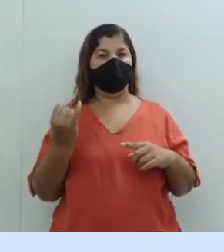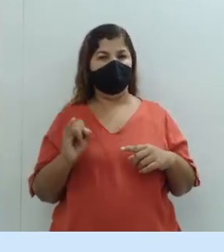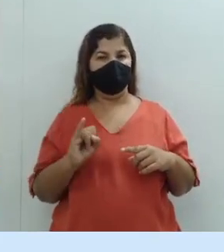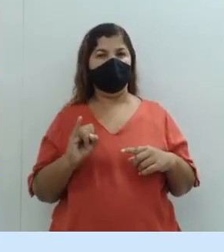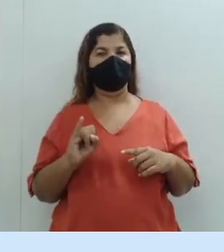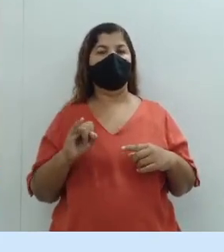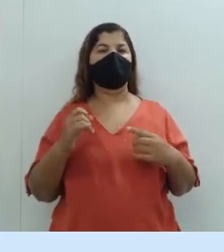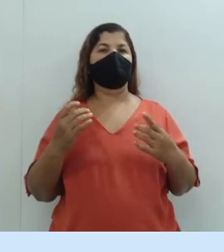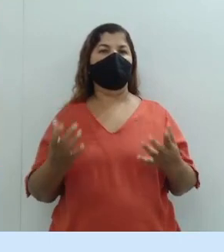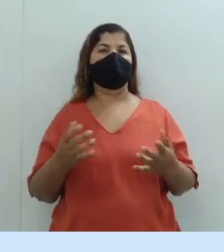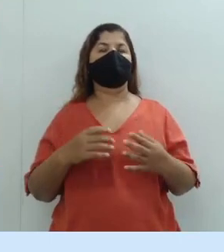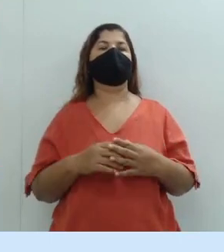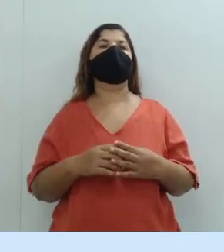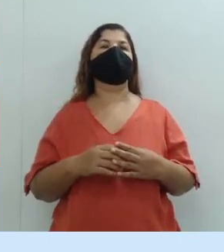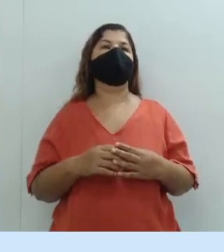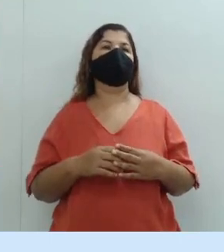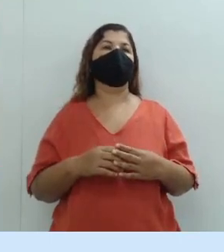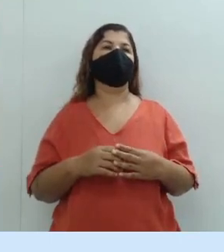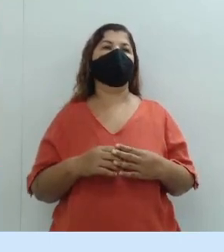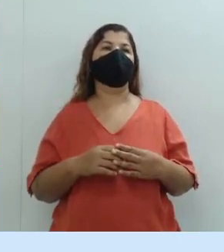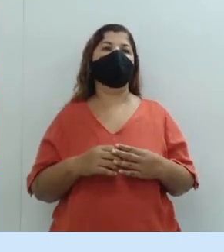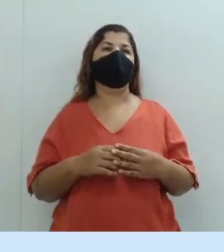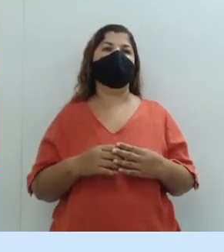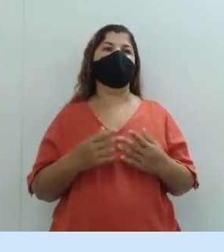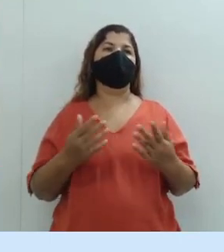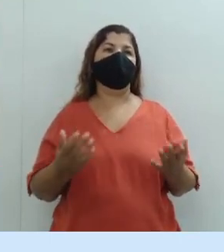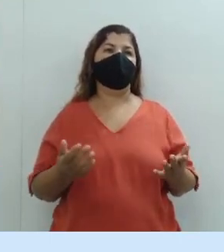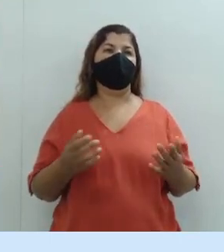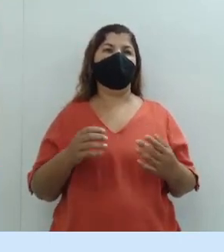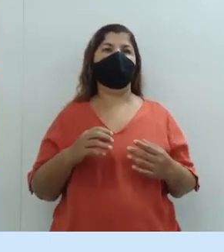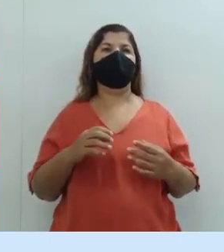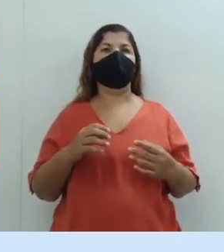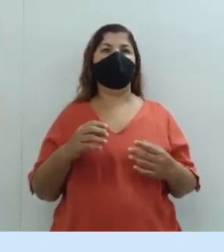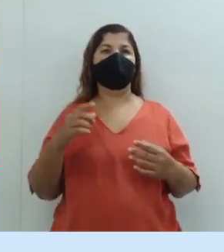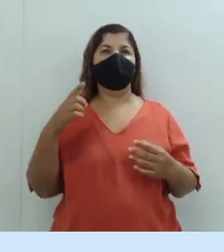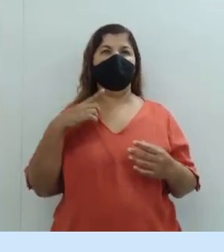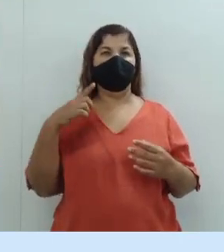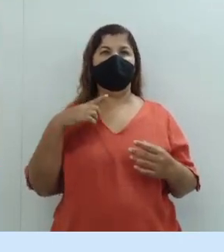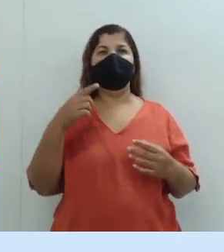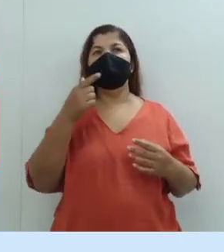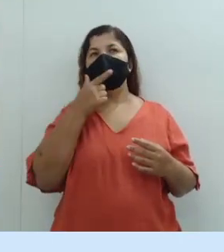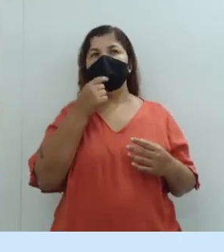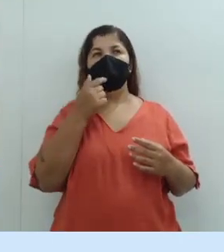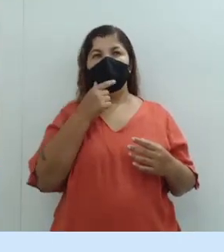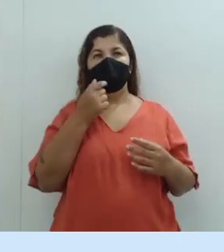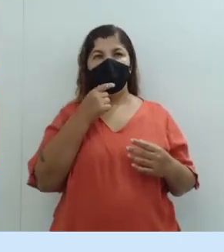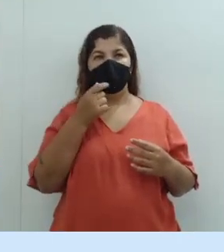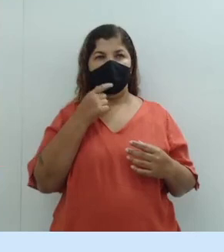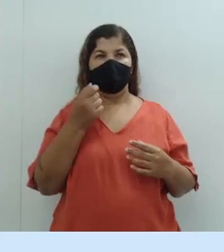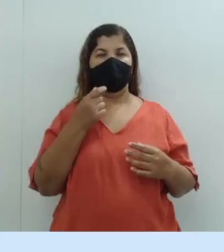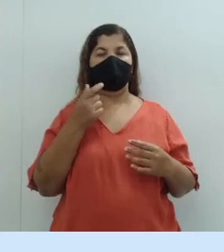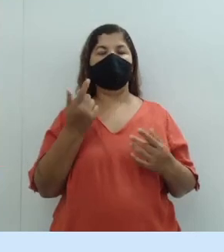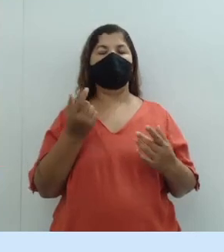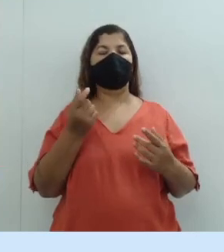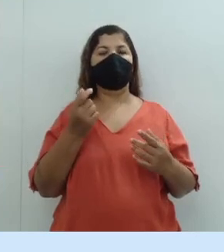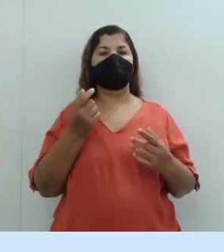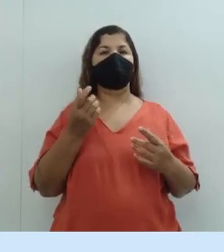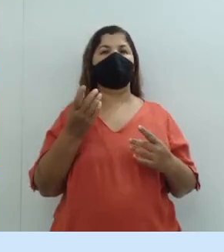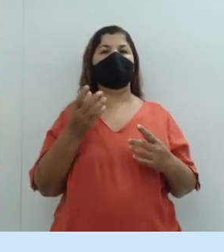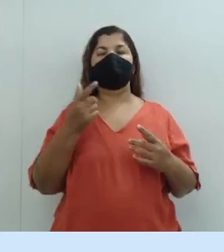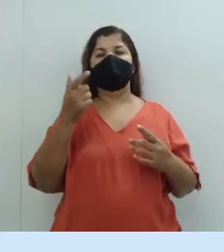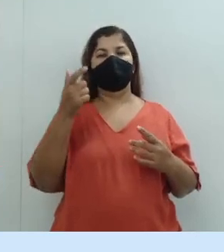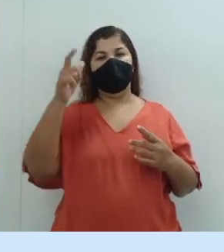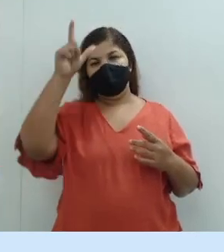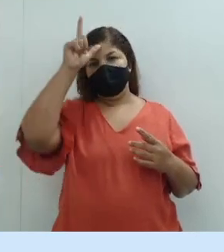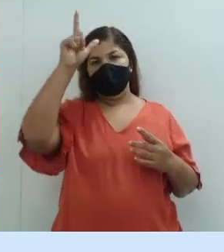para não ficar essa dúvida. Mas vamos lá. O homem, né, o George Simon, ele foi um físico alemão e ele é conhecido